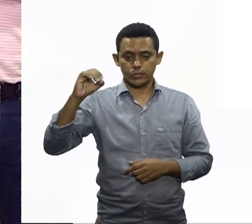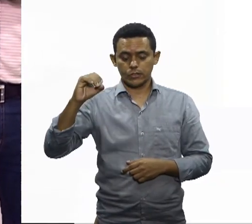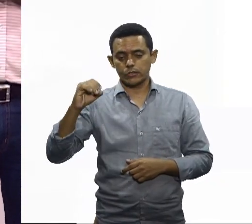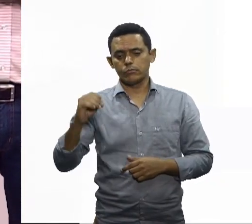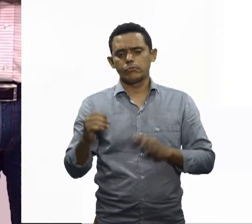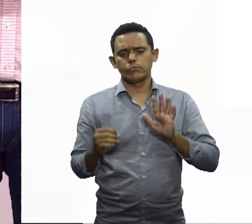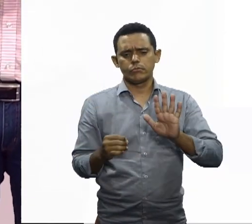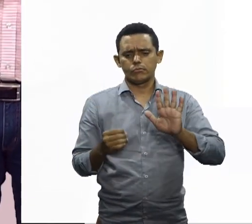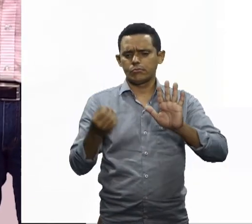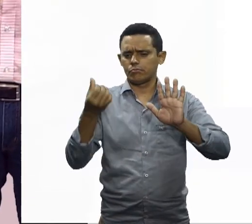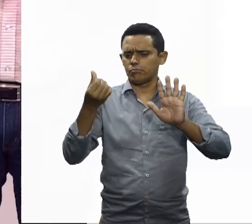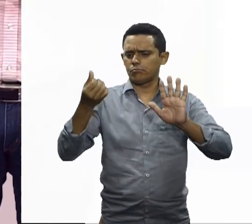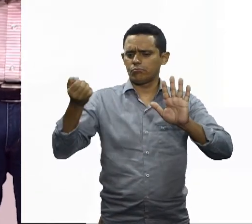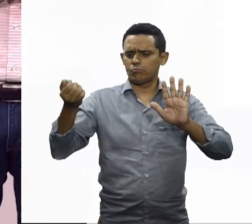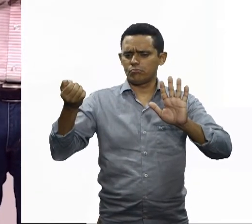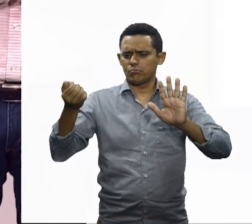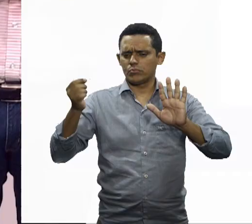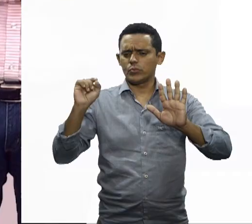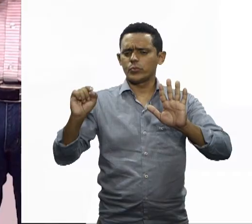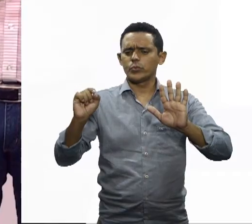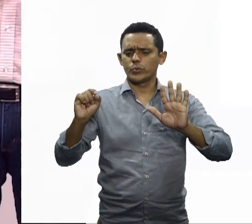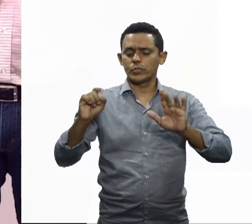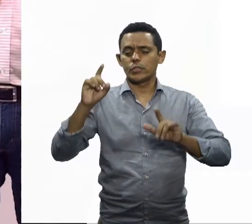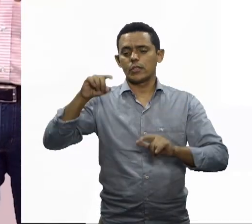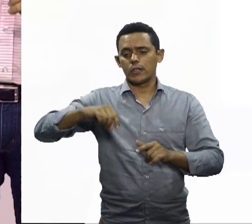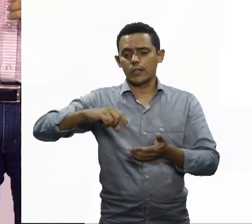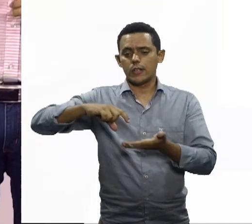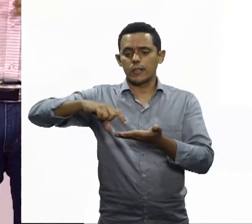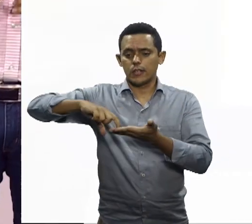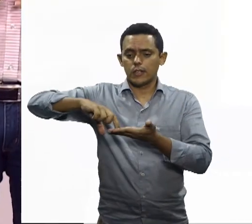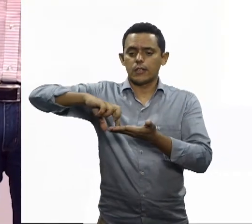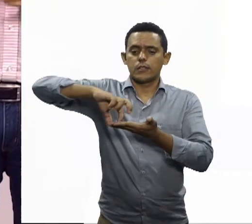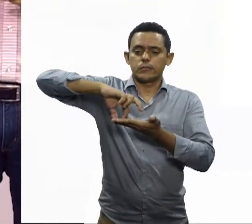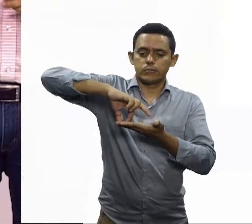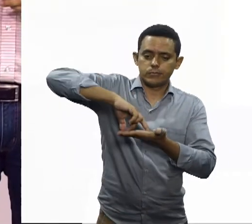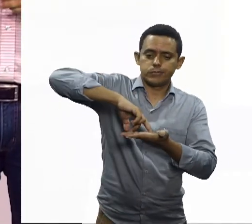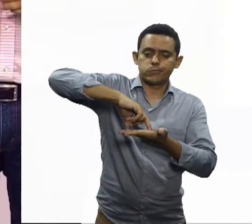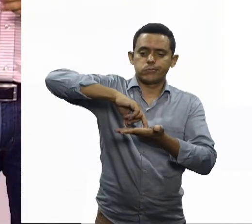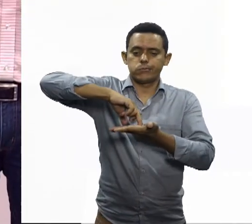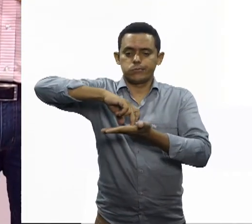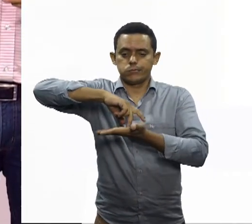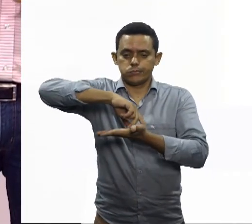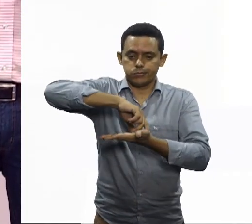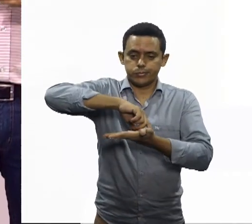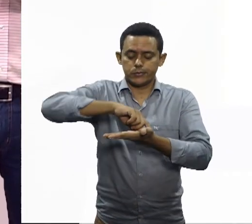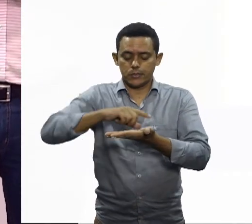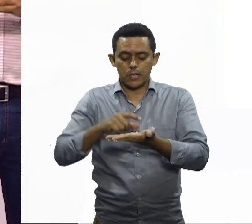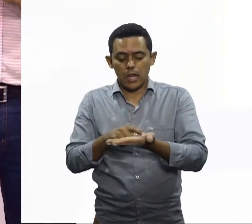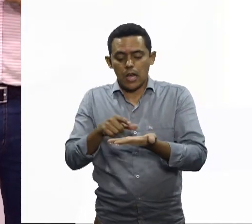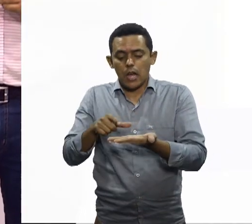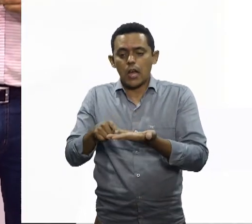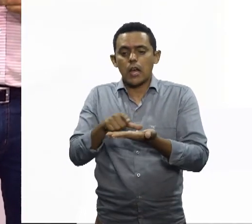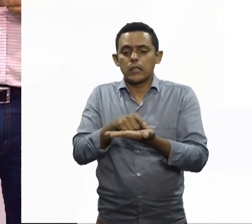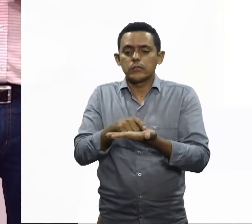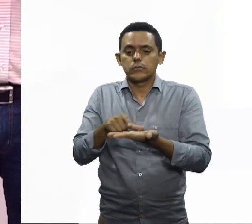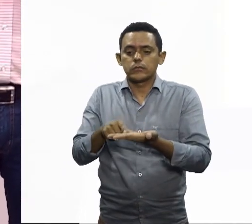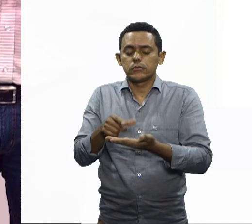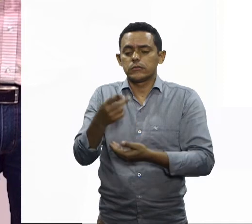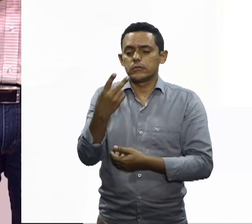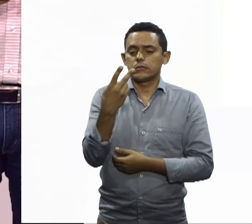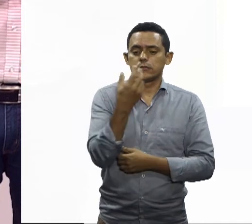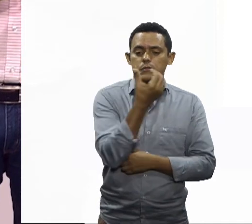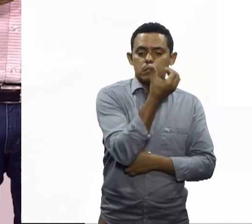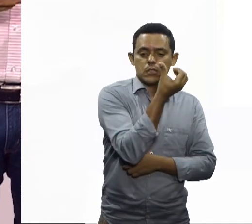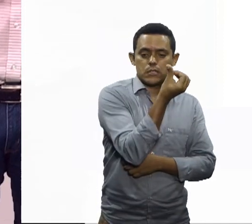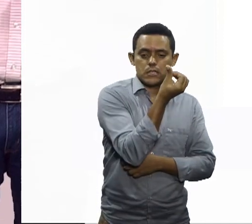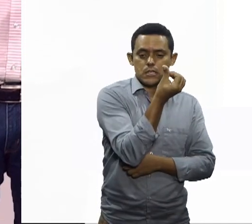centímetros? Exatamente o passo da menina. O passo que ela dá é de 60 centímetros. Eu quero saber quantos passos ela deu. Então,